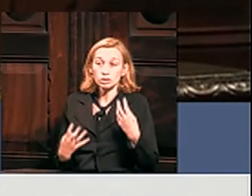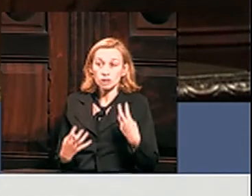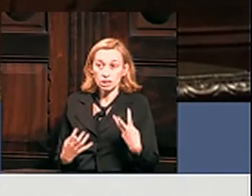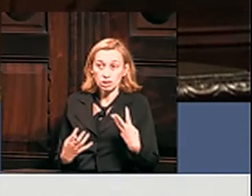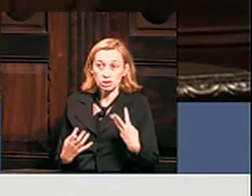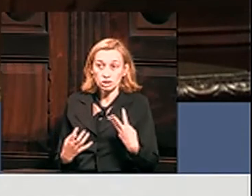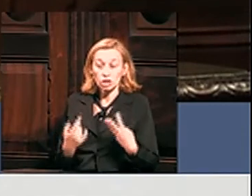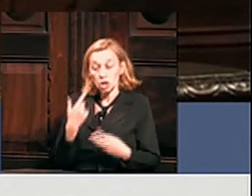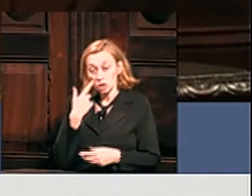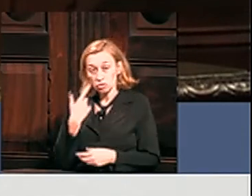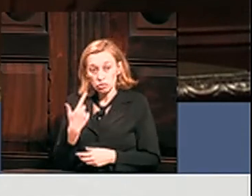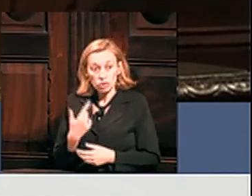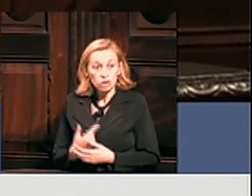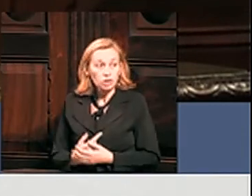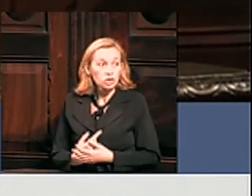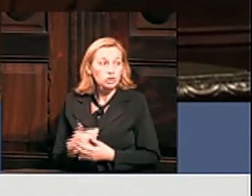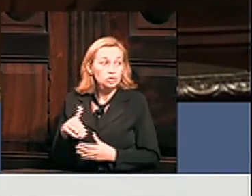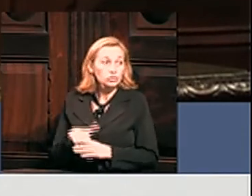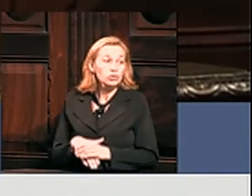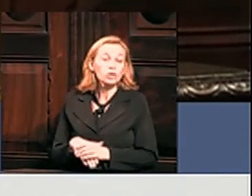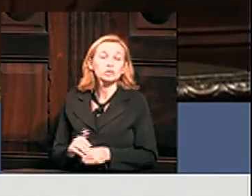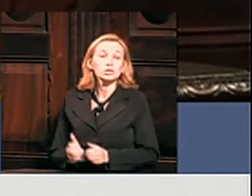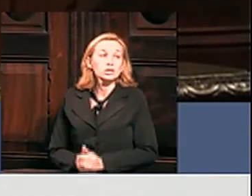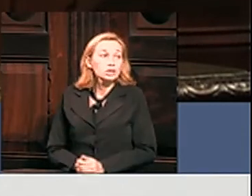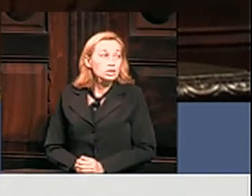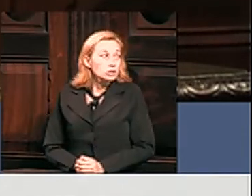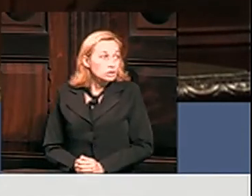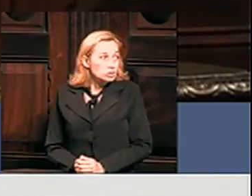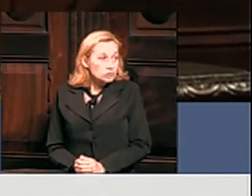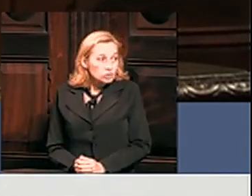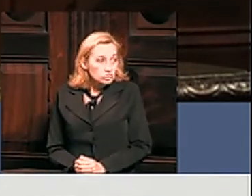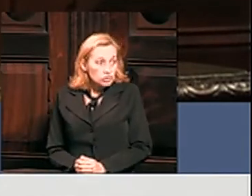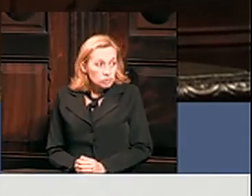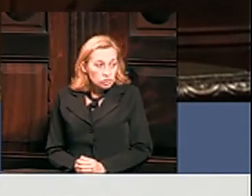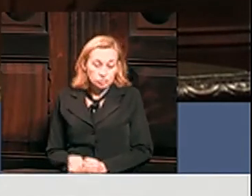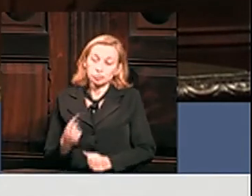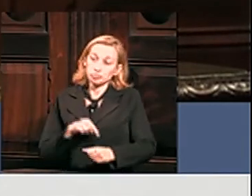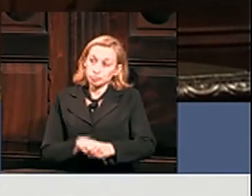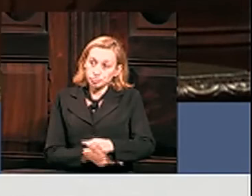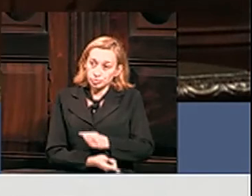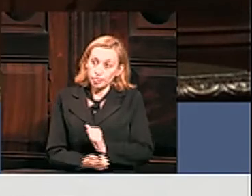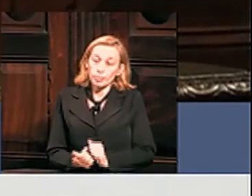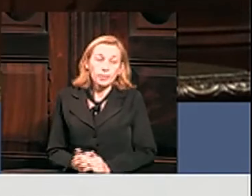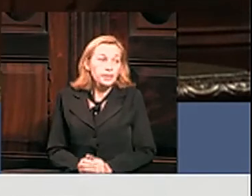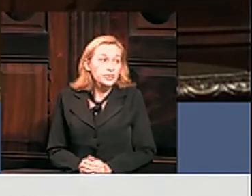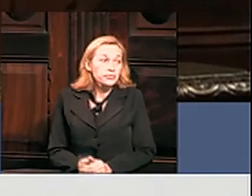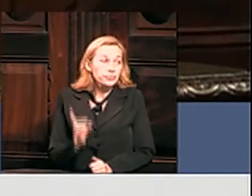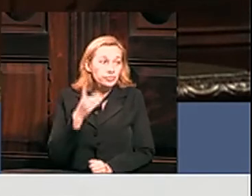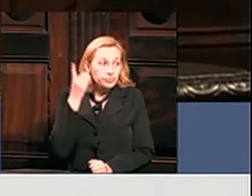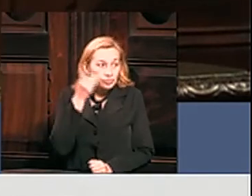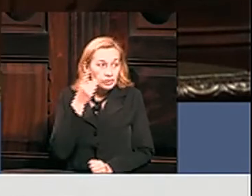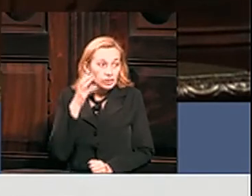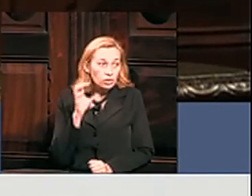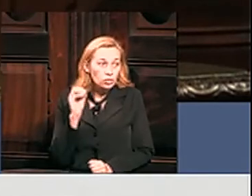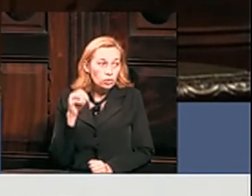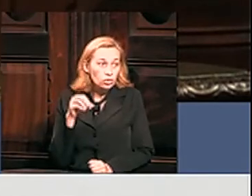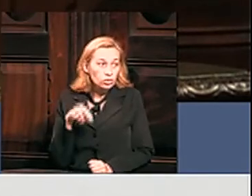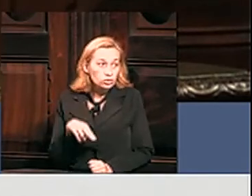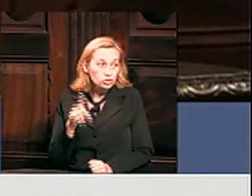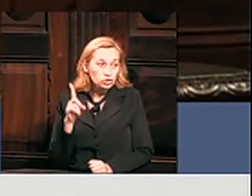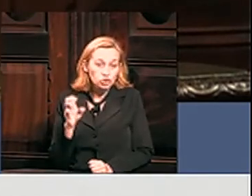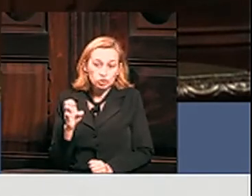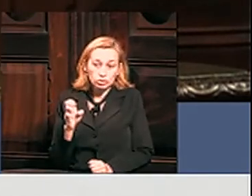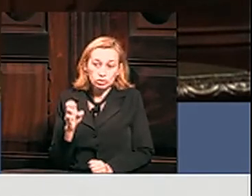Fui acompanhado no voto, com profundidade, pelo deputado Conte